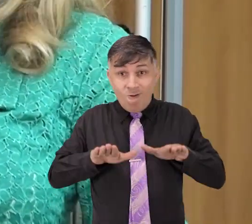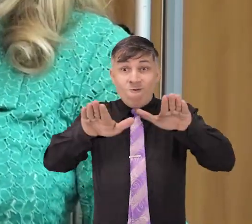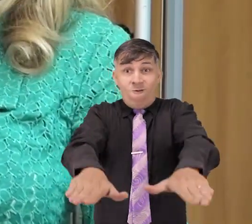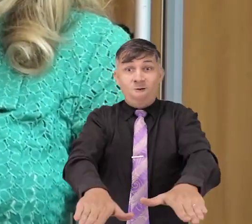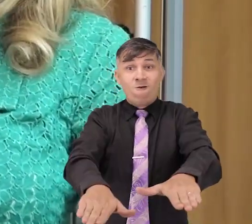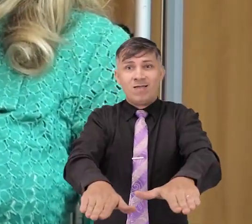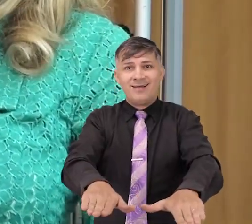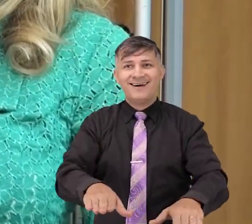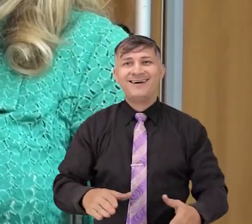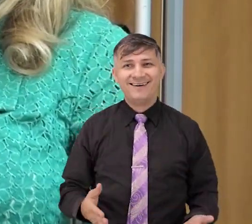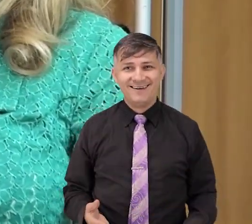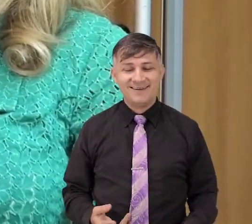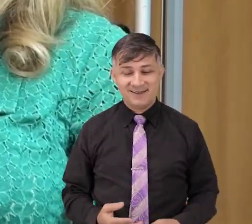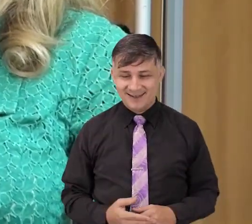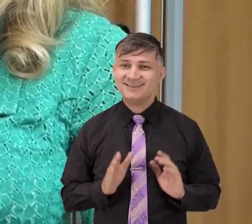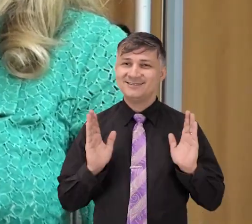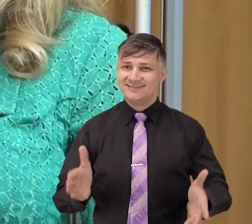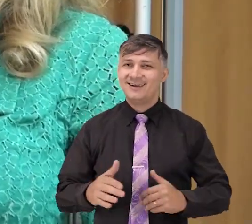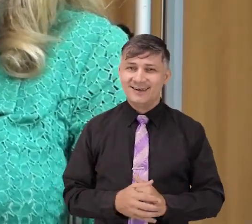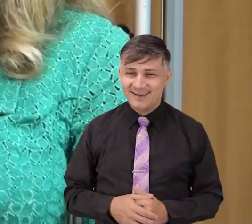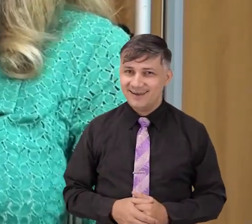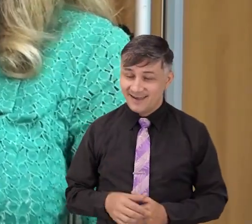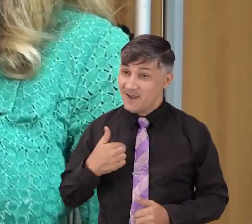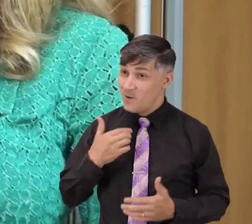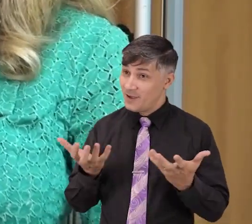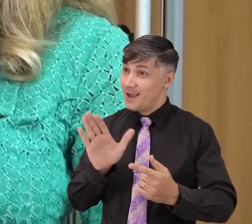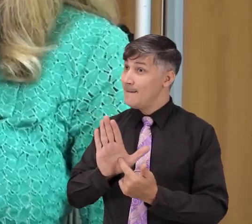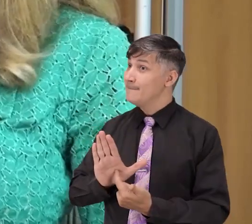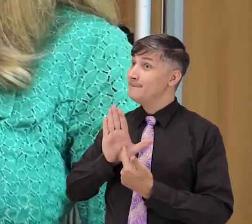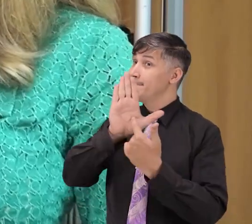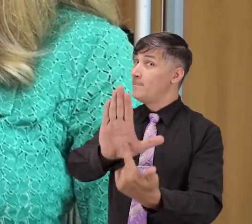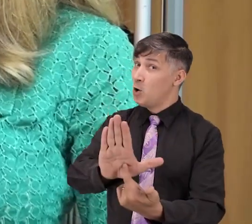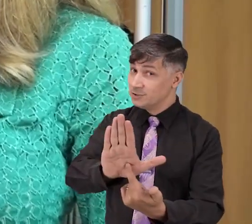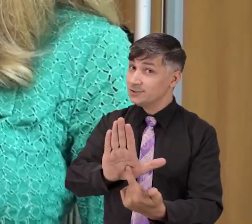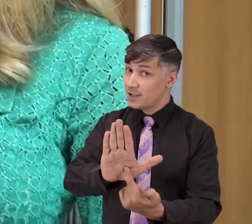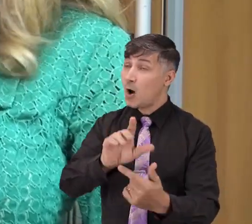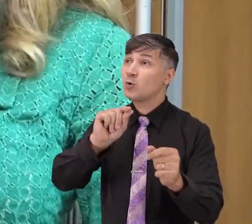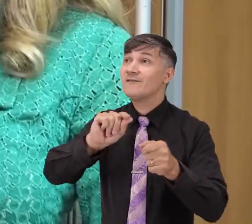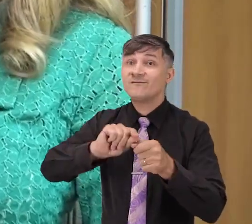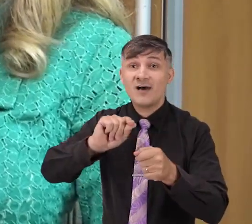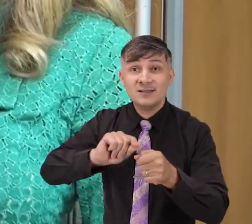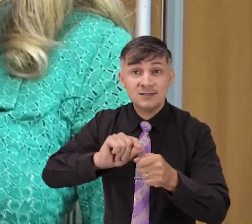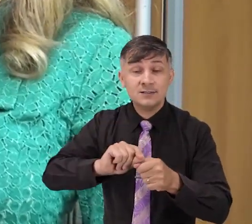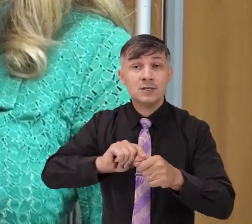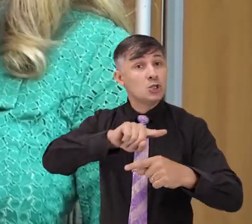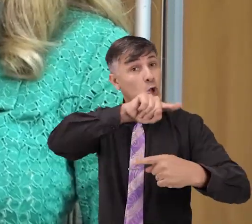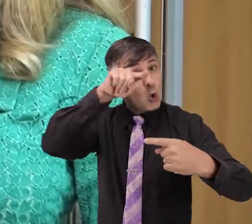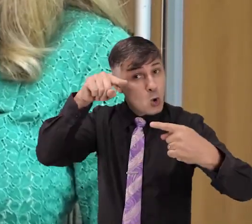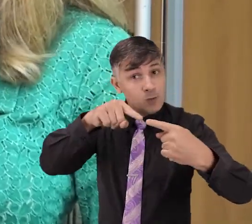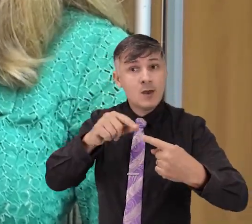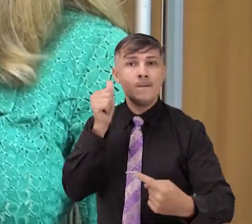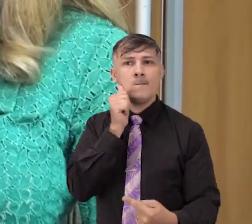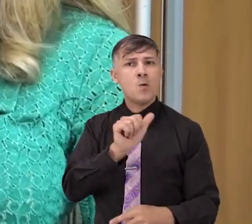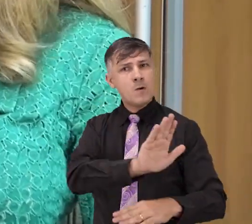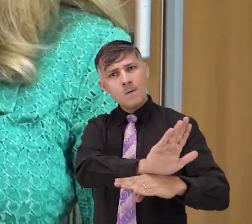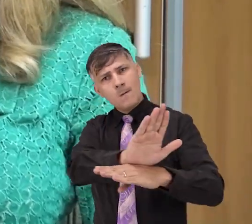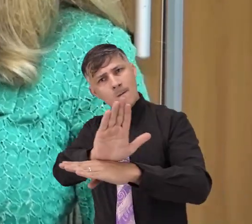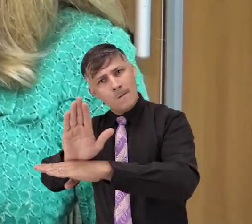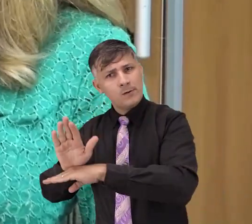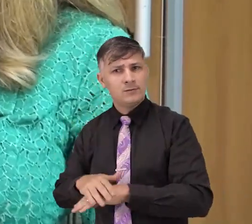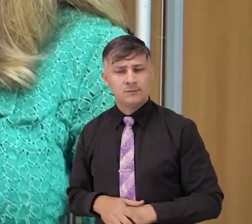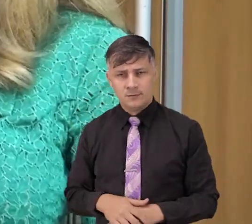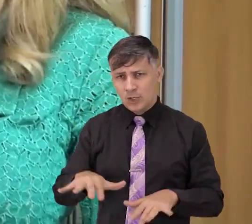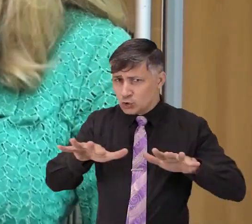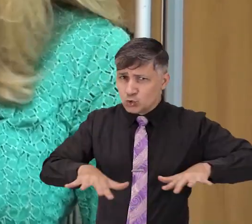quê? Porque eu quis mostrar o que está sendo feito, né, em prol das mulheres. Aí eu estou falando